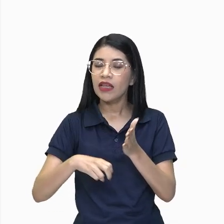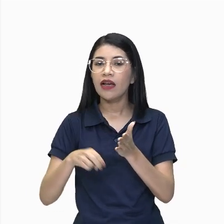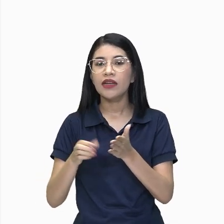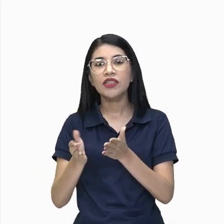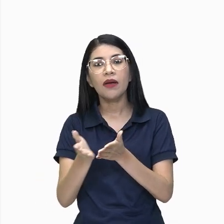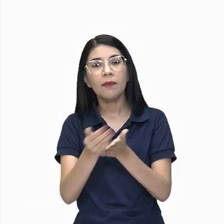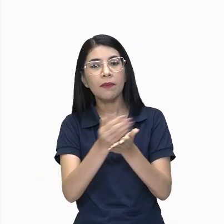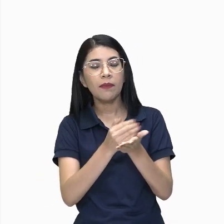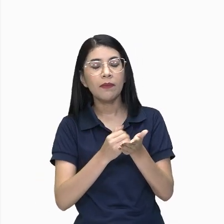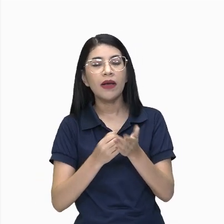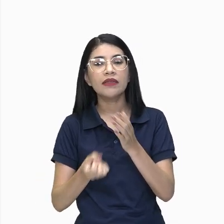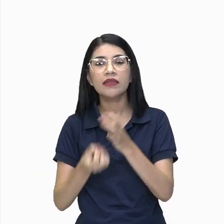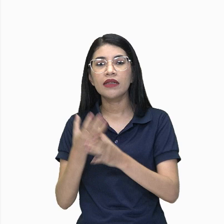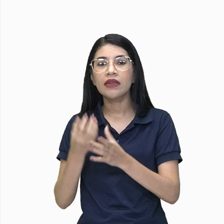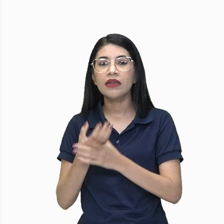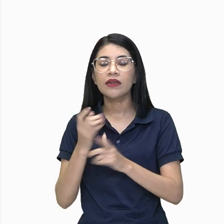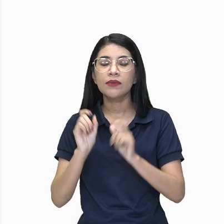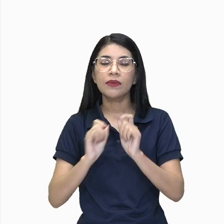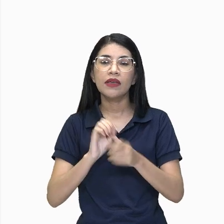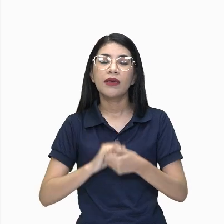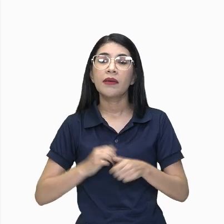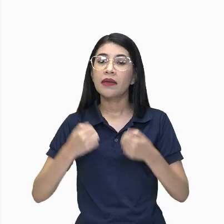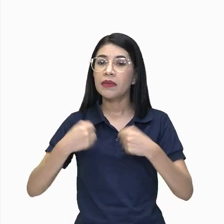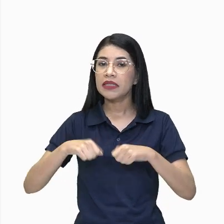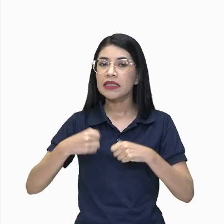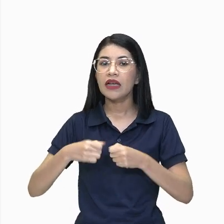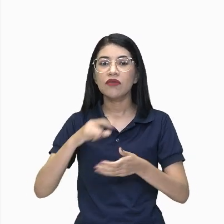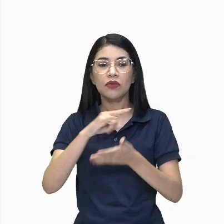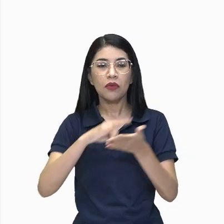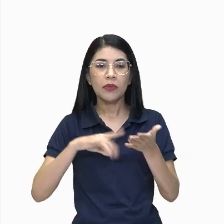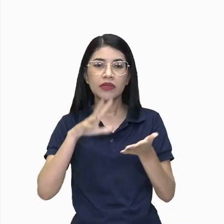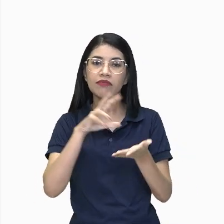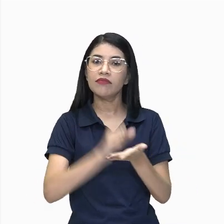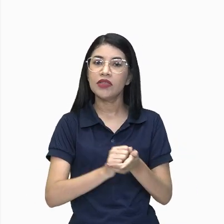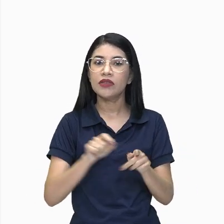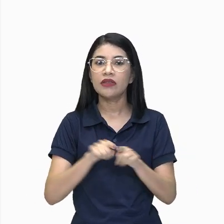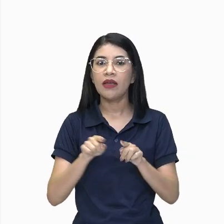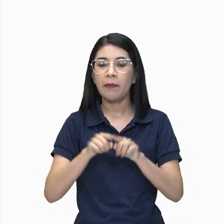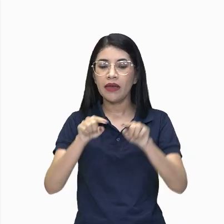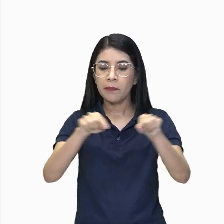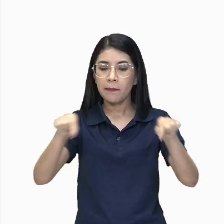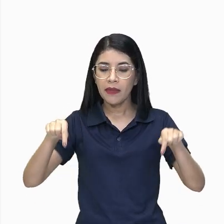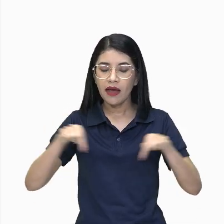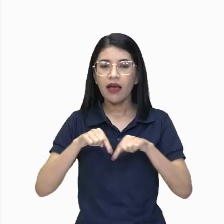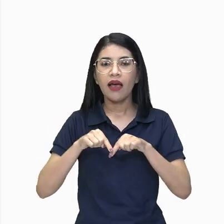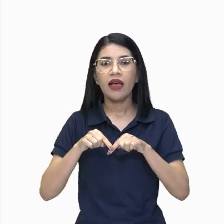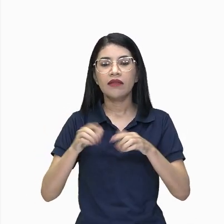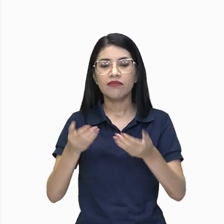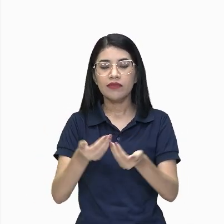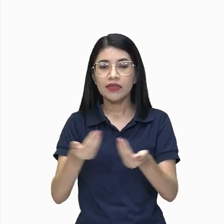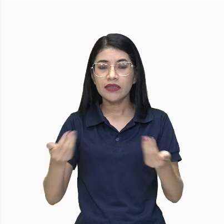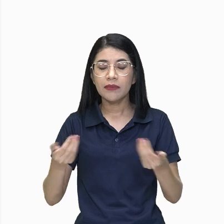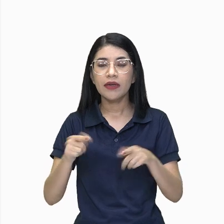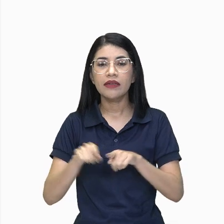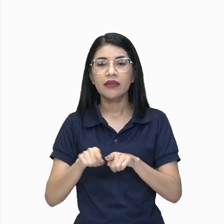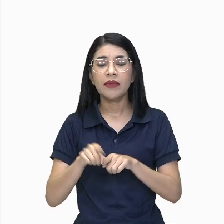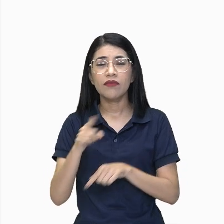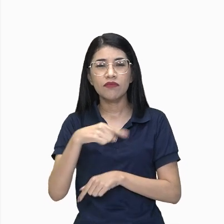com a criação da necessidade de registro e demarcação de terras. Possivelmente